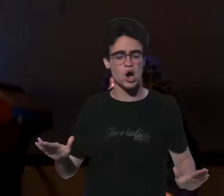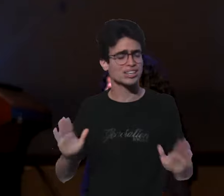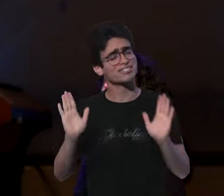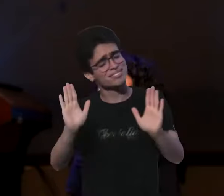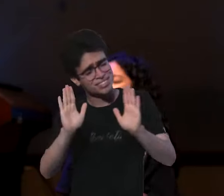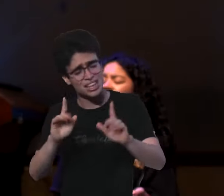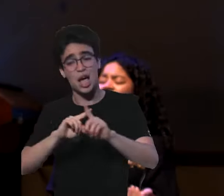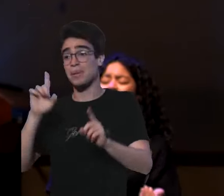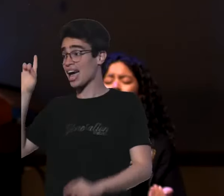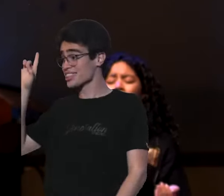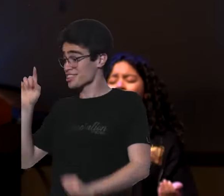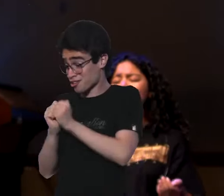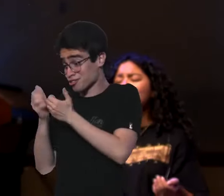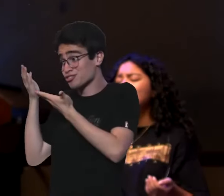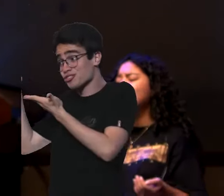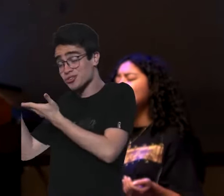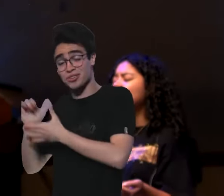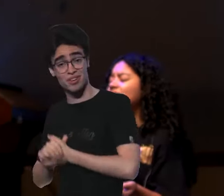mas você tem Deus.